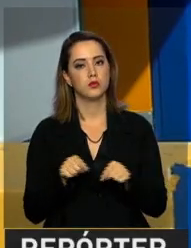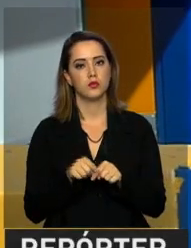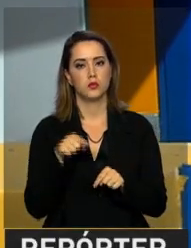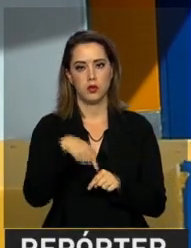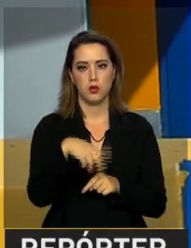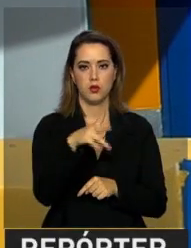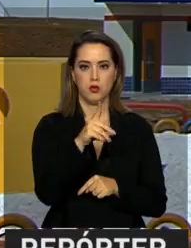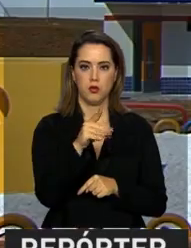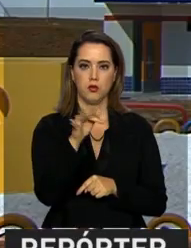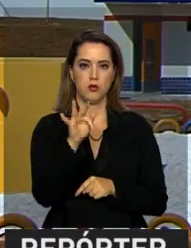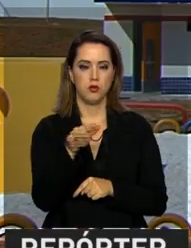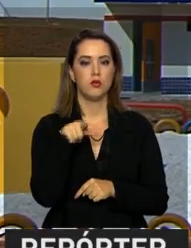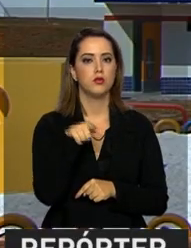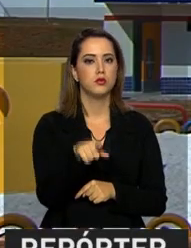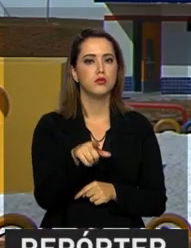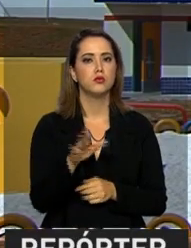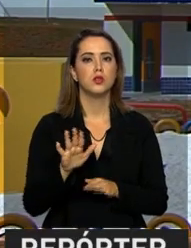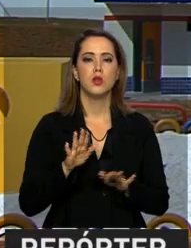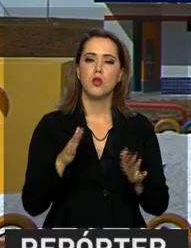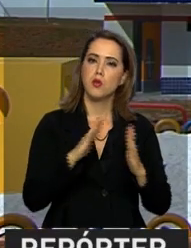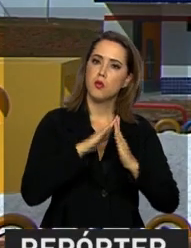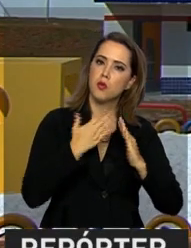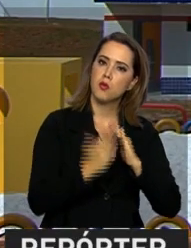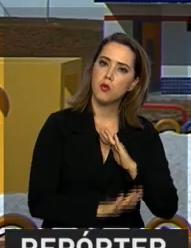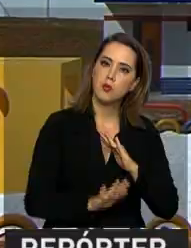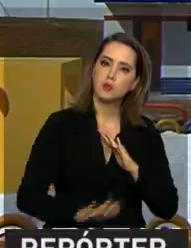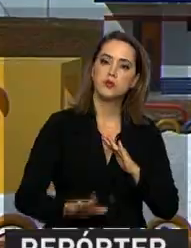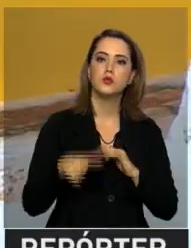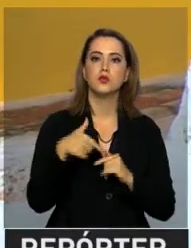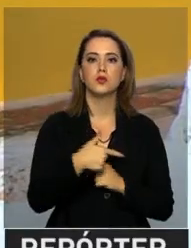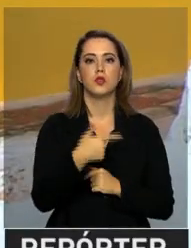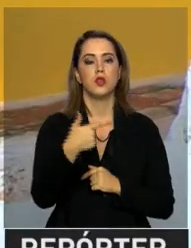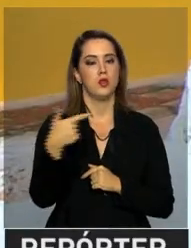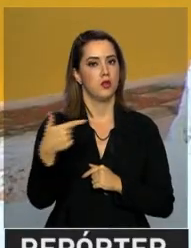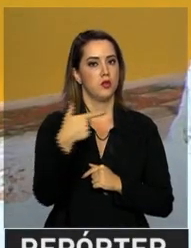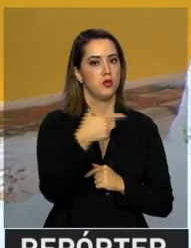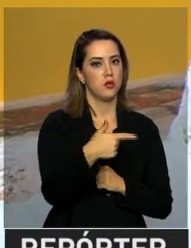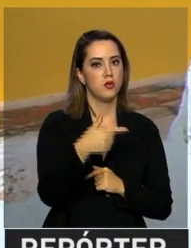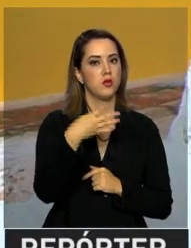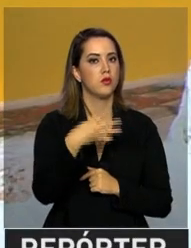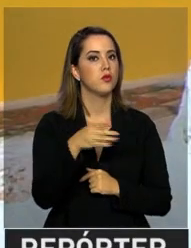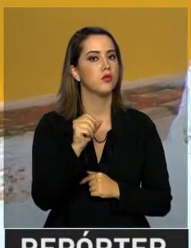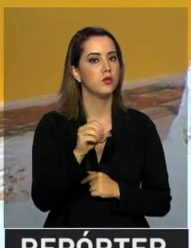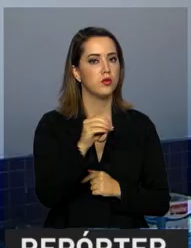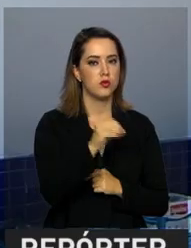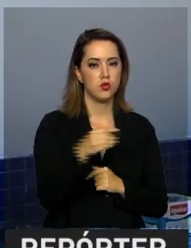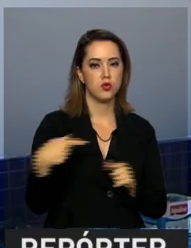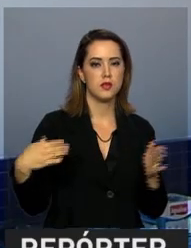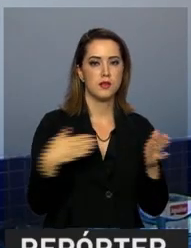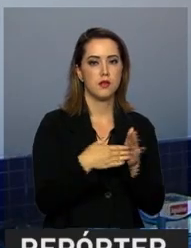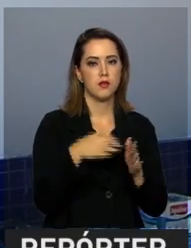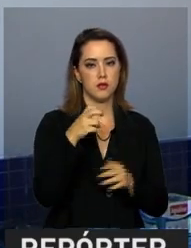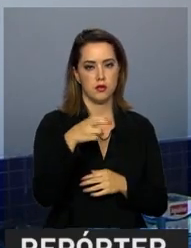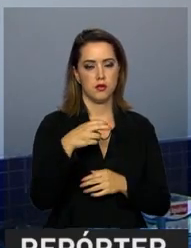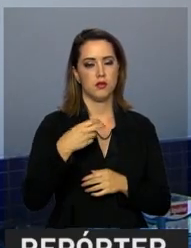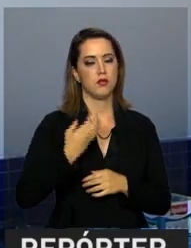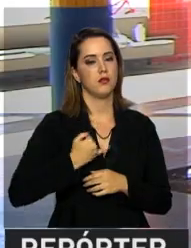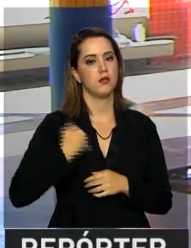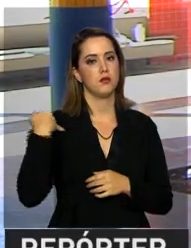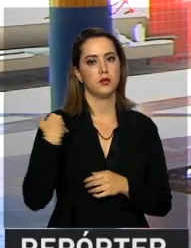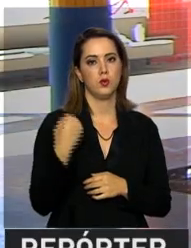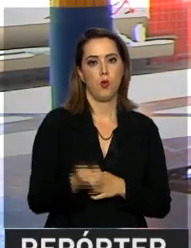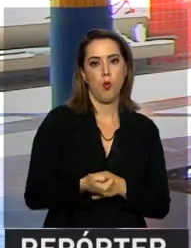quando estiver pronta a creche vai atender 224 crianças de 0 a 5 anos a obra orçada em